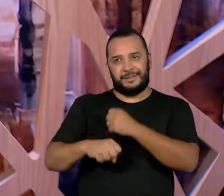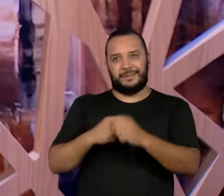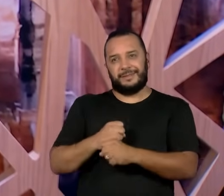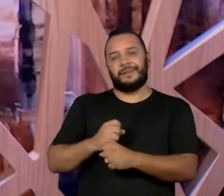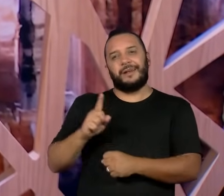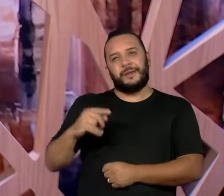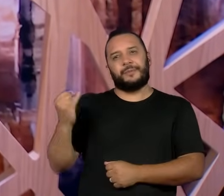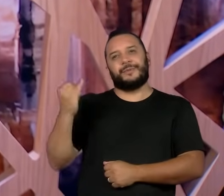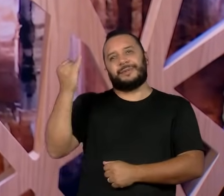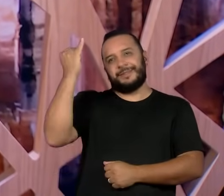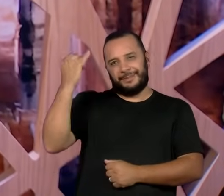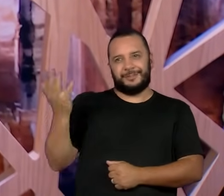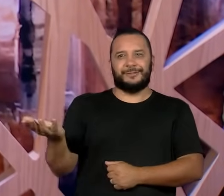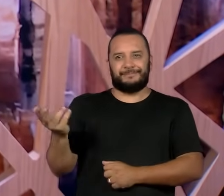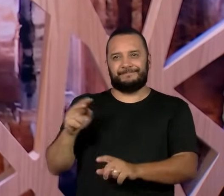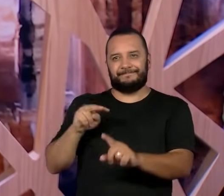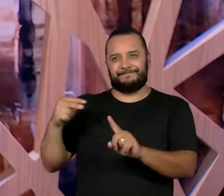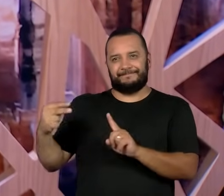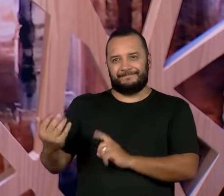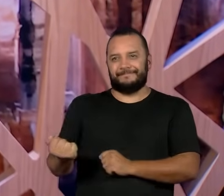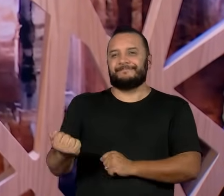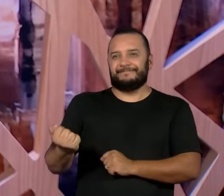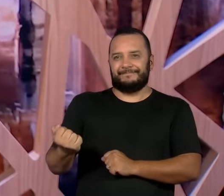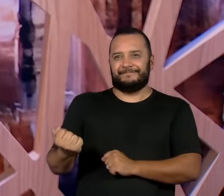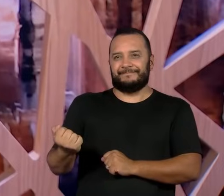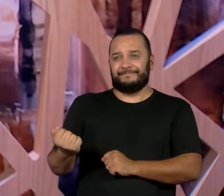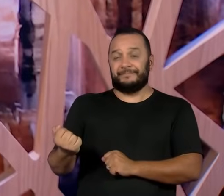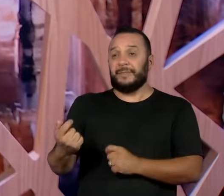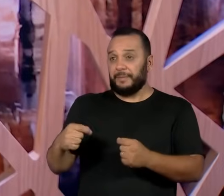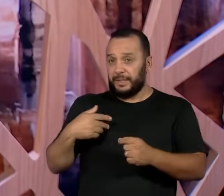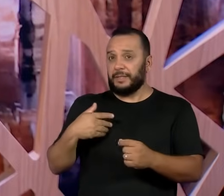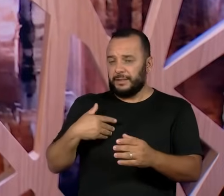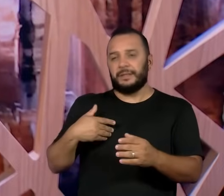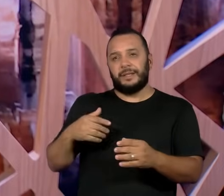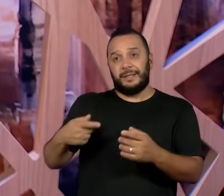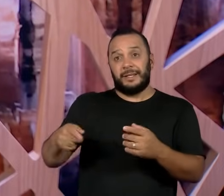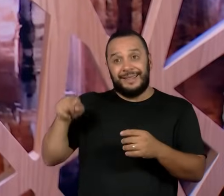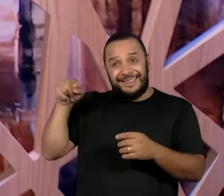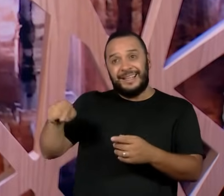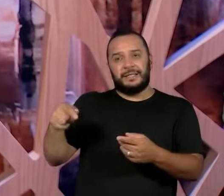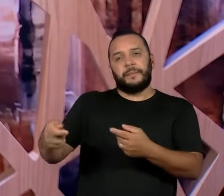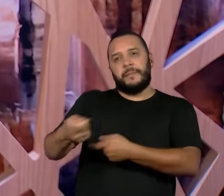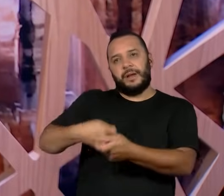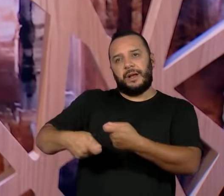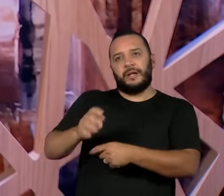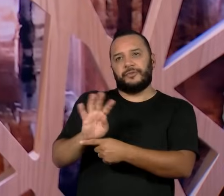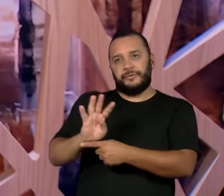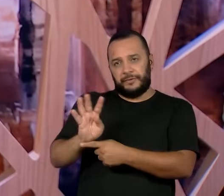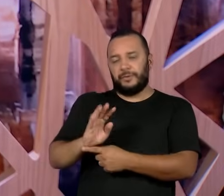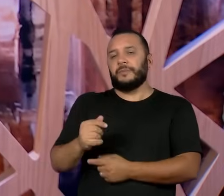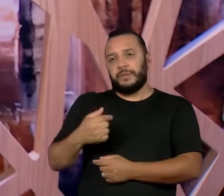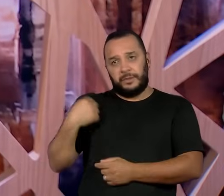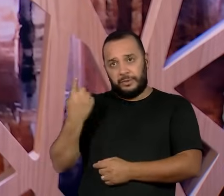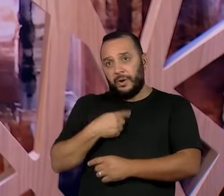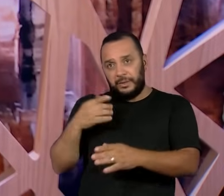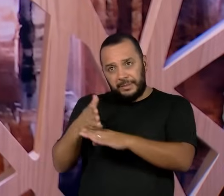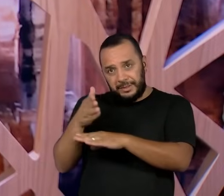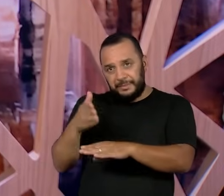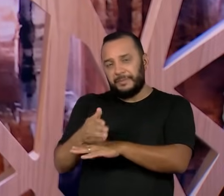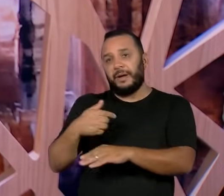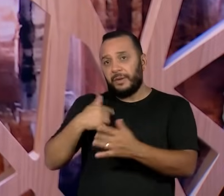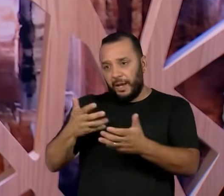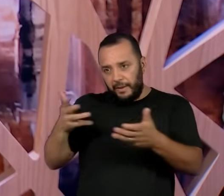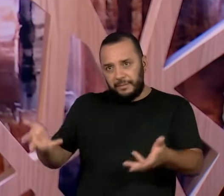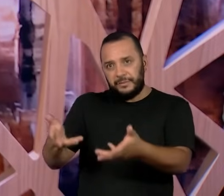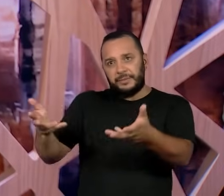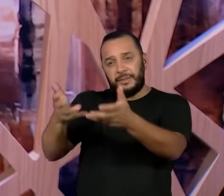para essa perspectiva. Temos que estar mais presente nesse ambiente de mercado e eu estou muito interessada em ajudar nessa promoção da nossa presença lá. Na